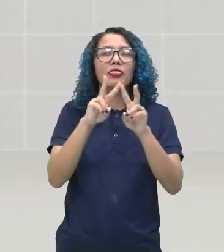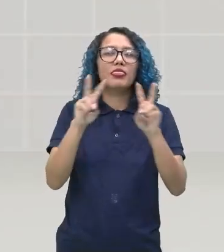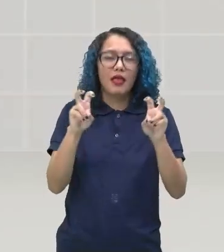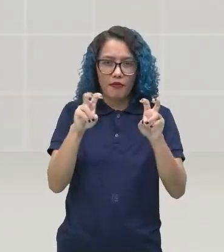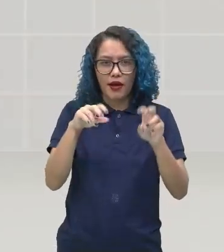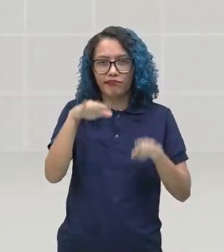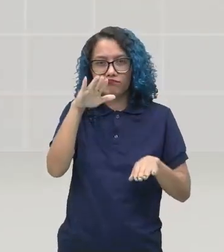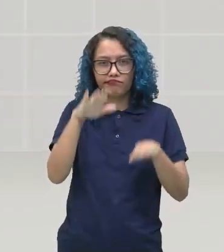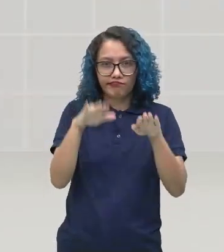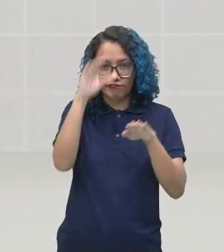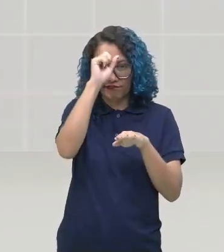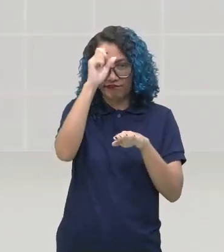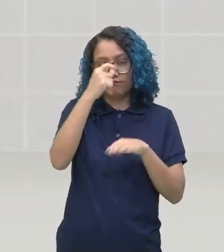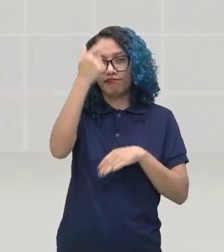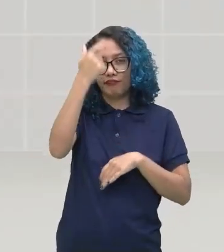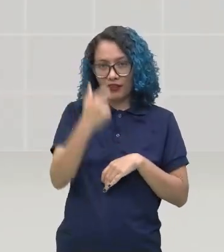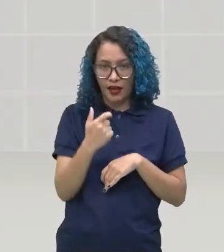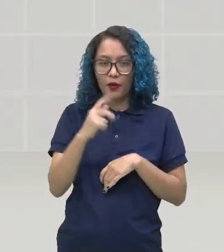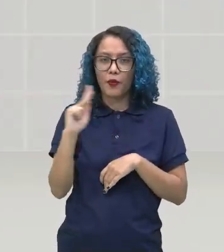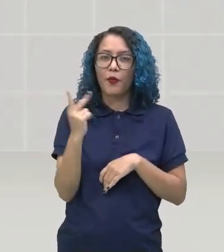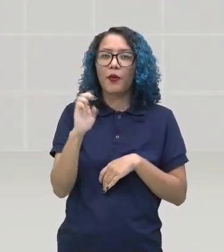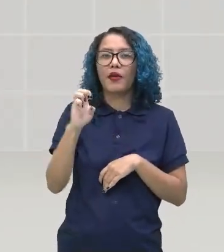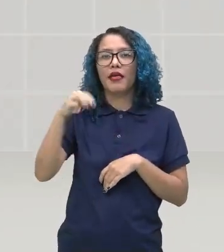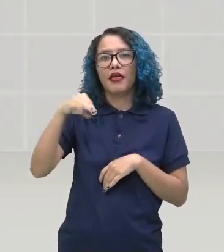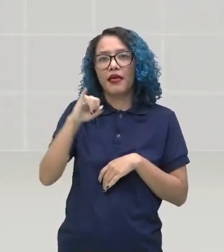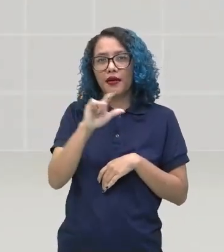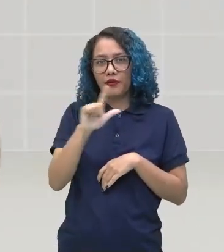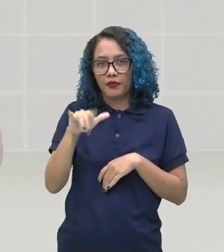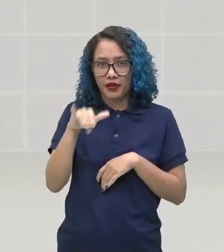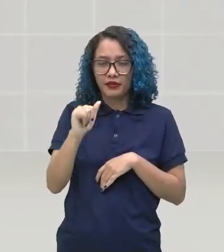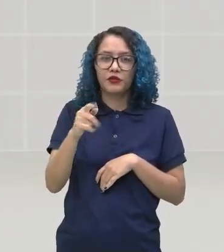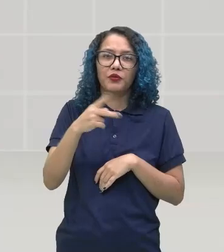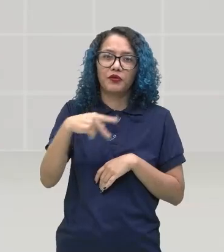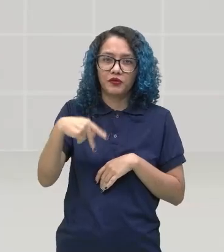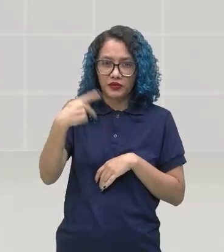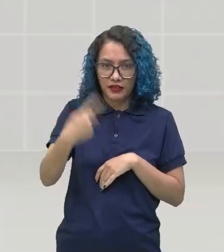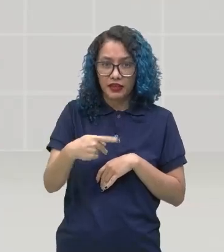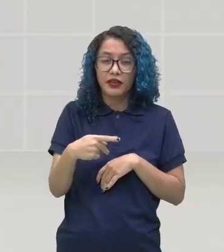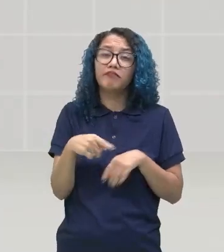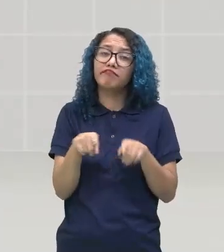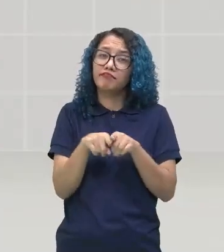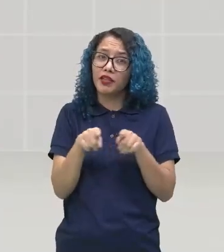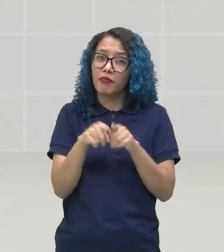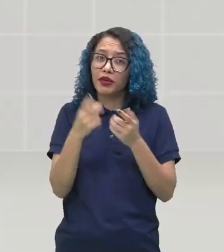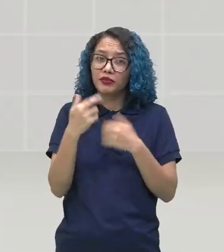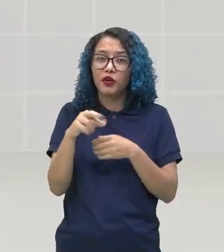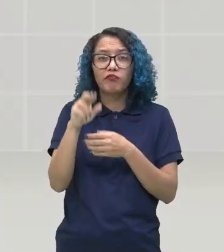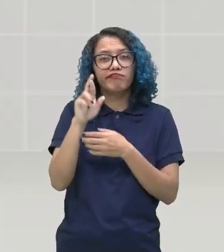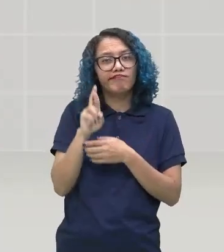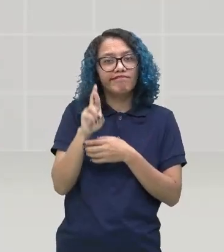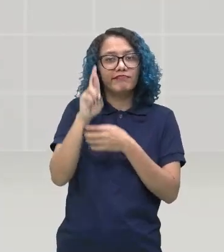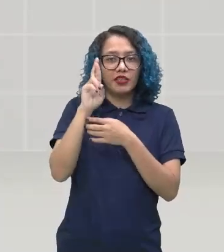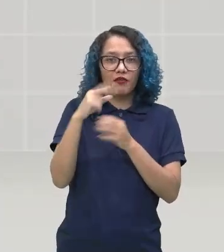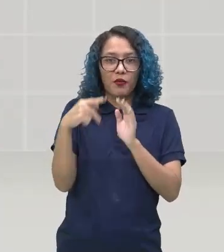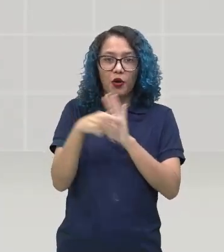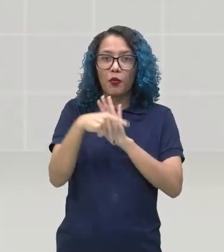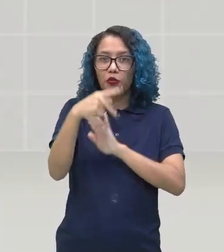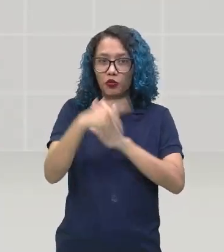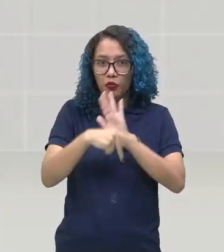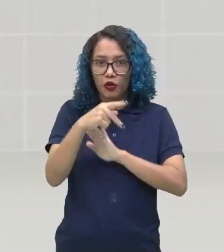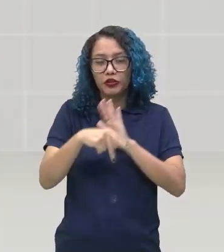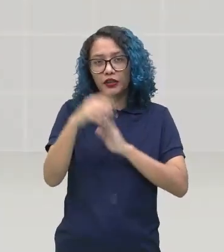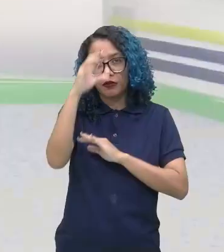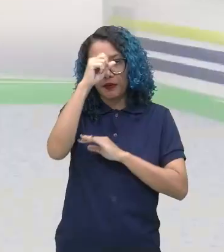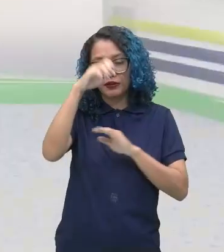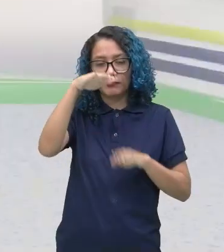me chamo Emily Areias, sou professora desta casa e estou como articuladora do Pacto Nacional pela Recomposição das